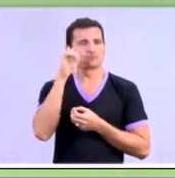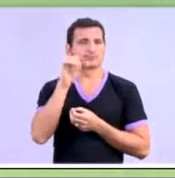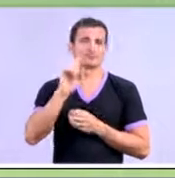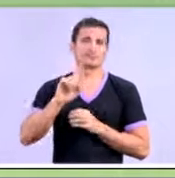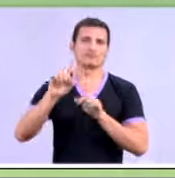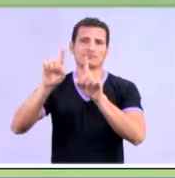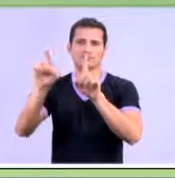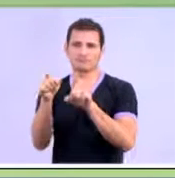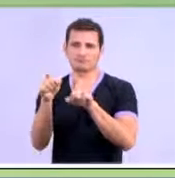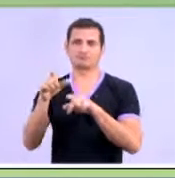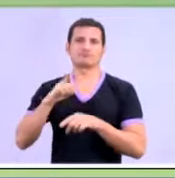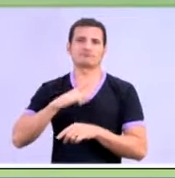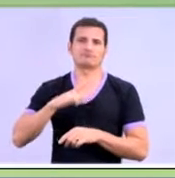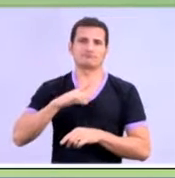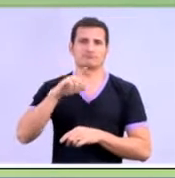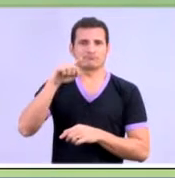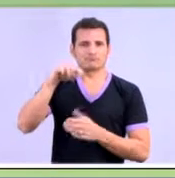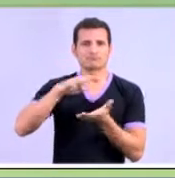Pessoal,